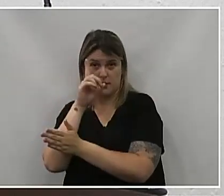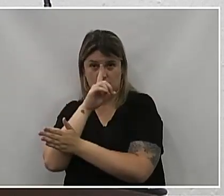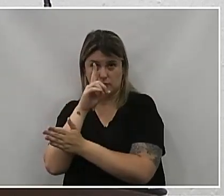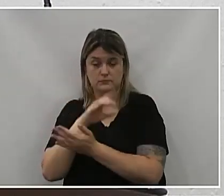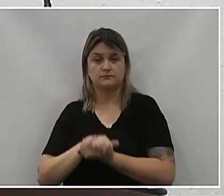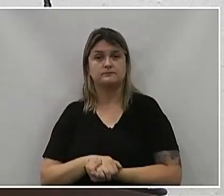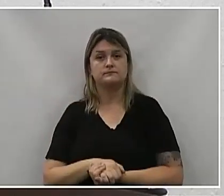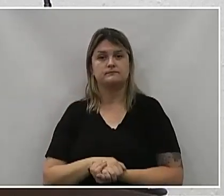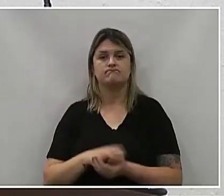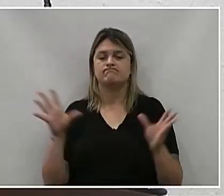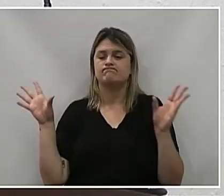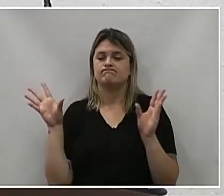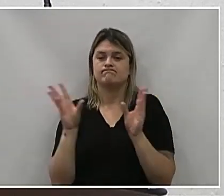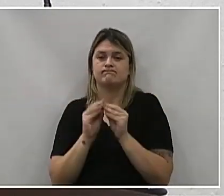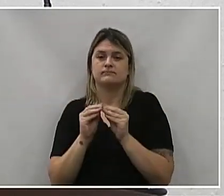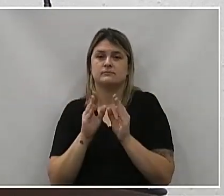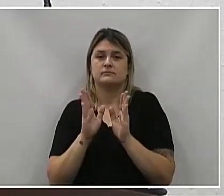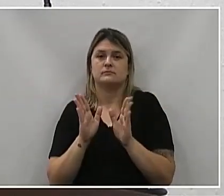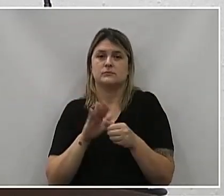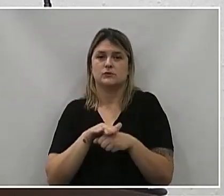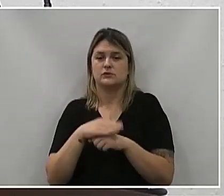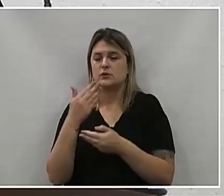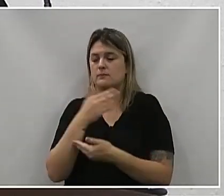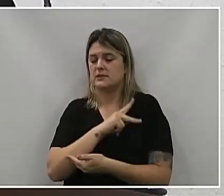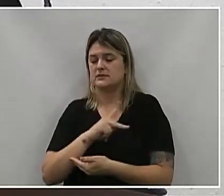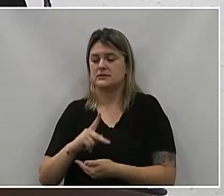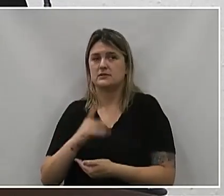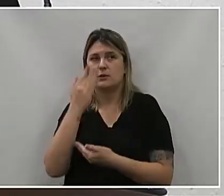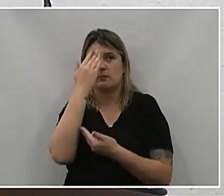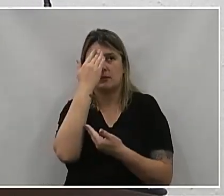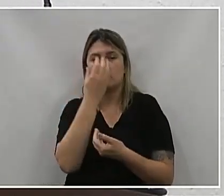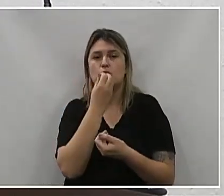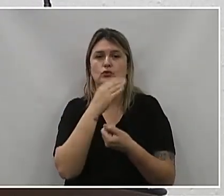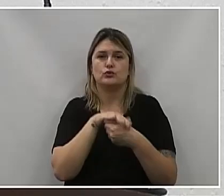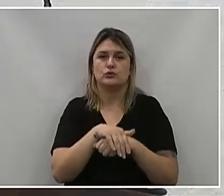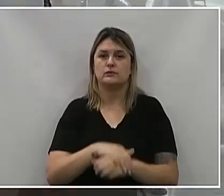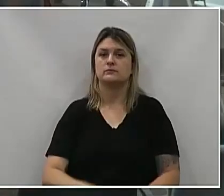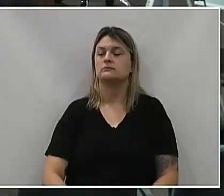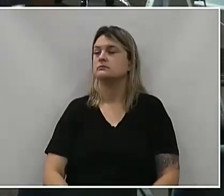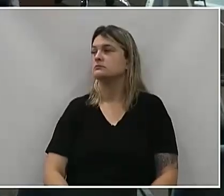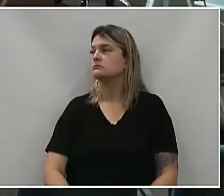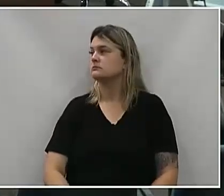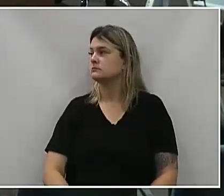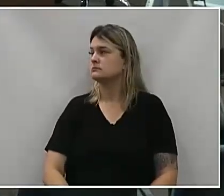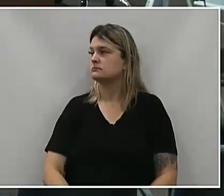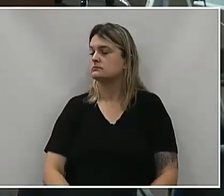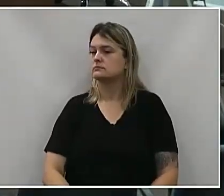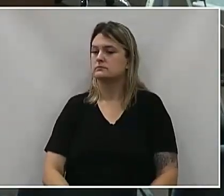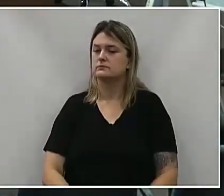Domingos. Então era só isso que eu tinha para falar essa noite. Senhor presidente, muito obrigado e boa noite.